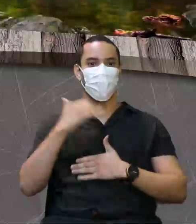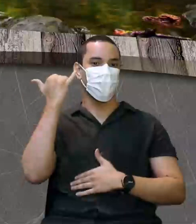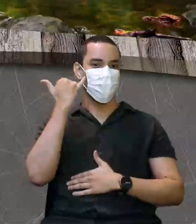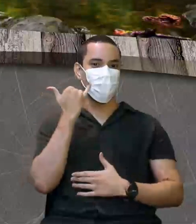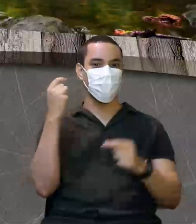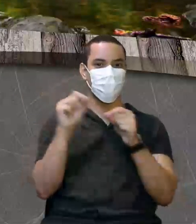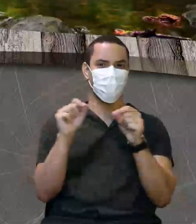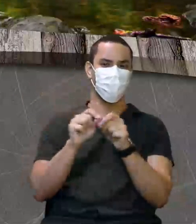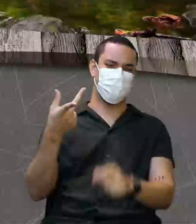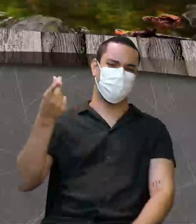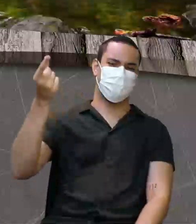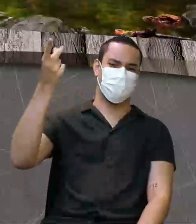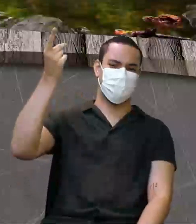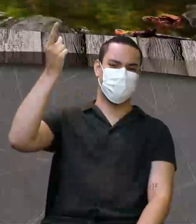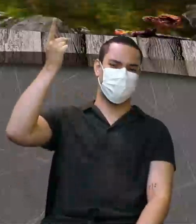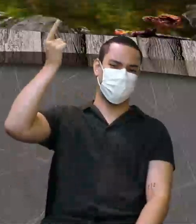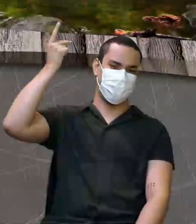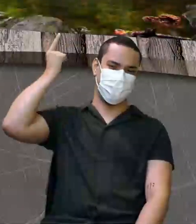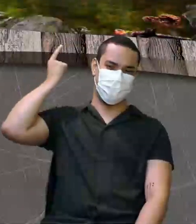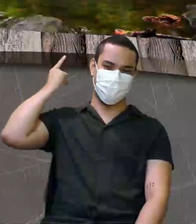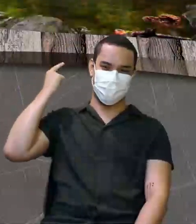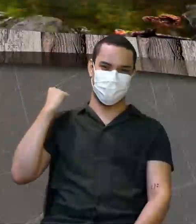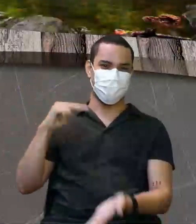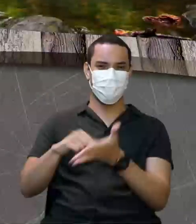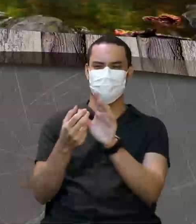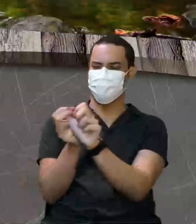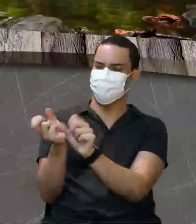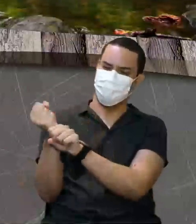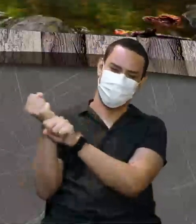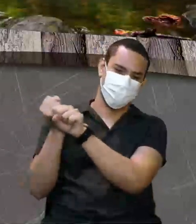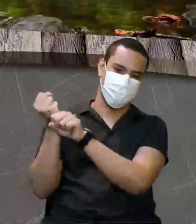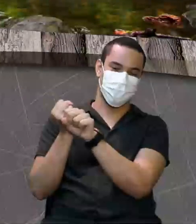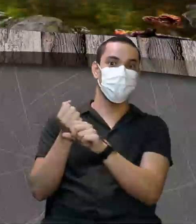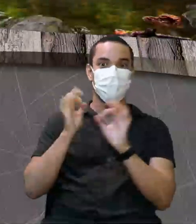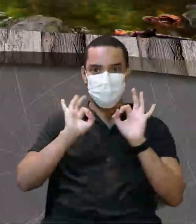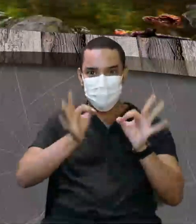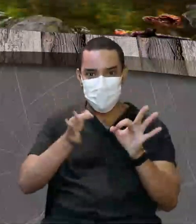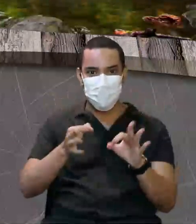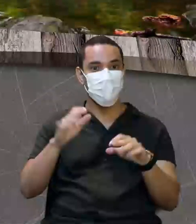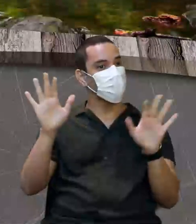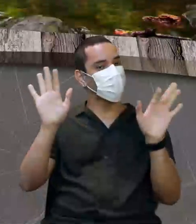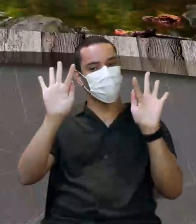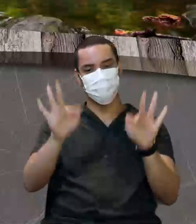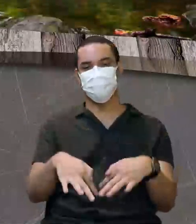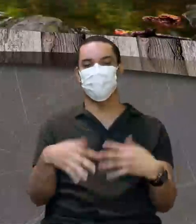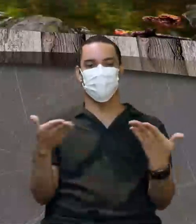assim. É muito tempo, exatamente. Tá bom, querida? A gente fica por